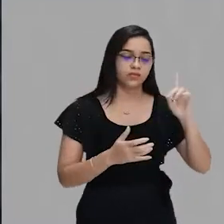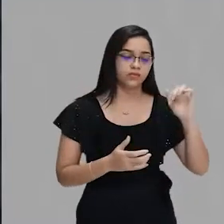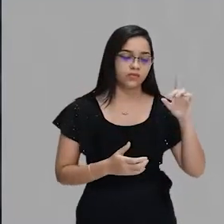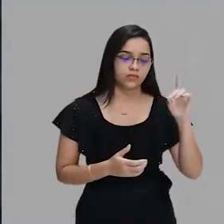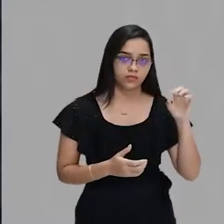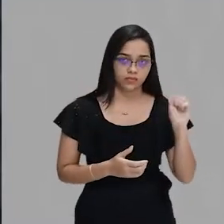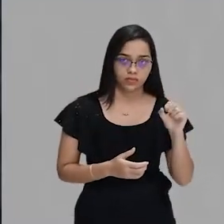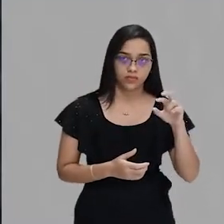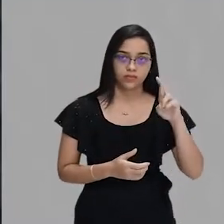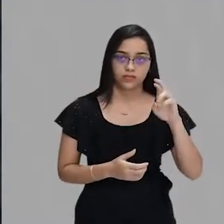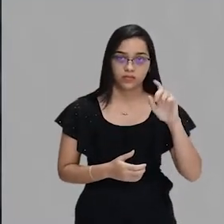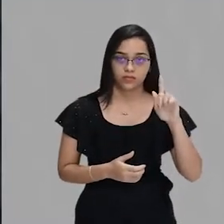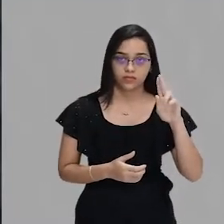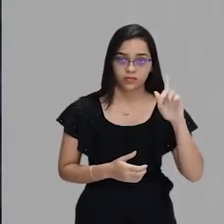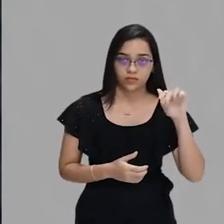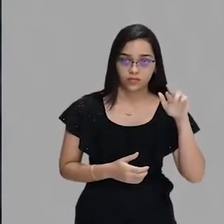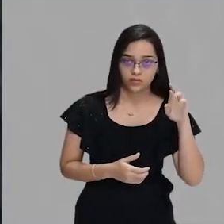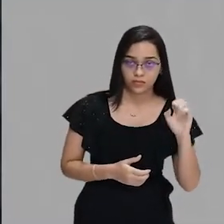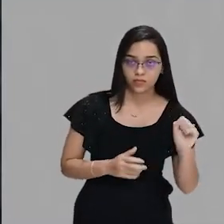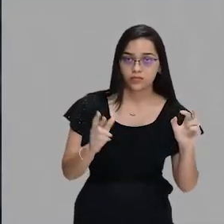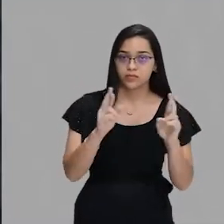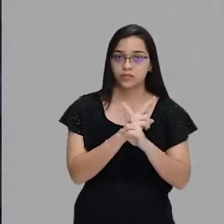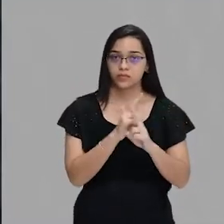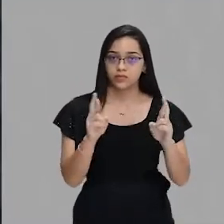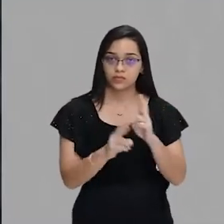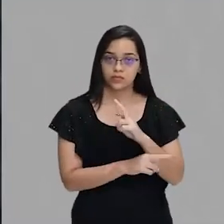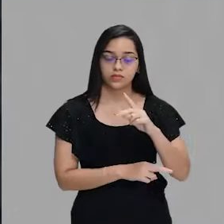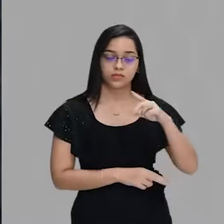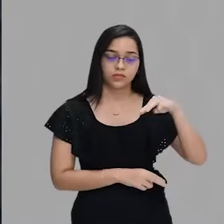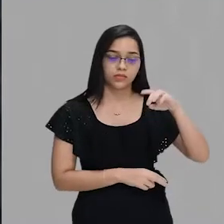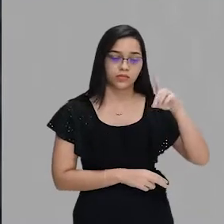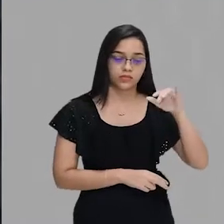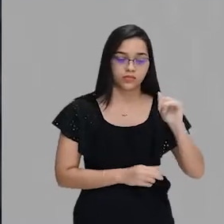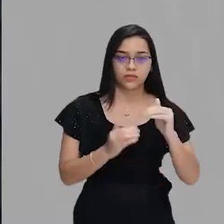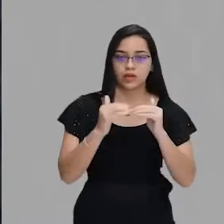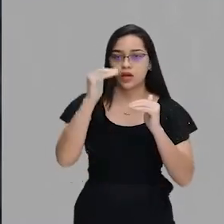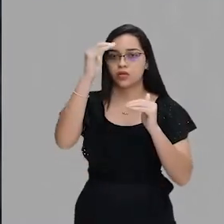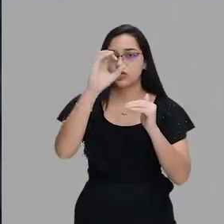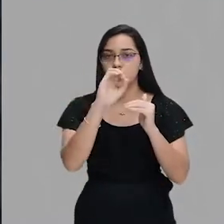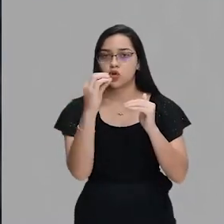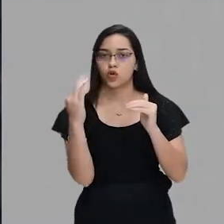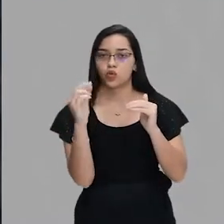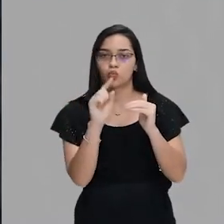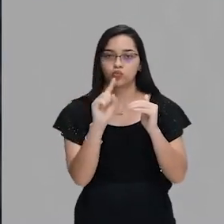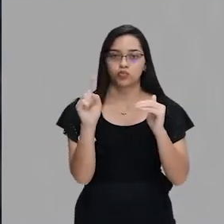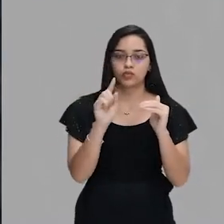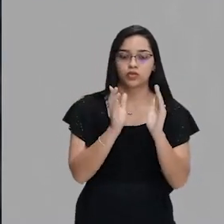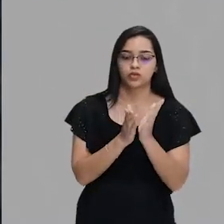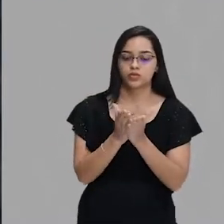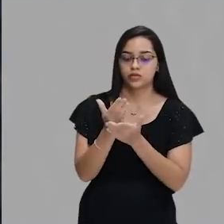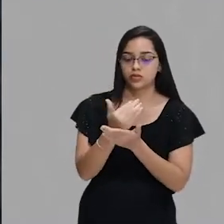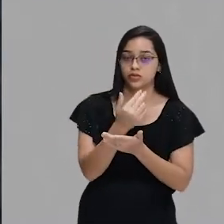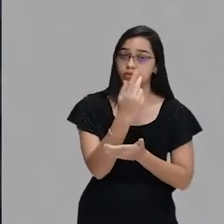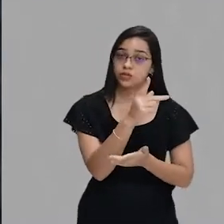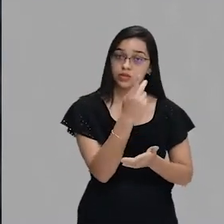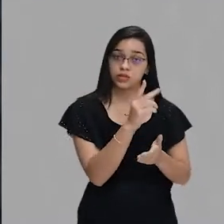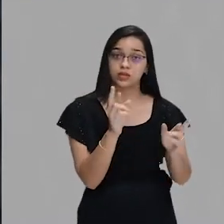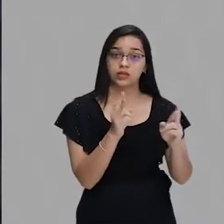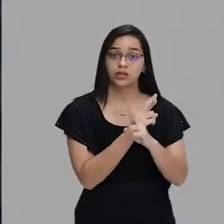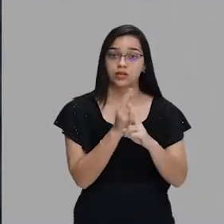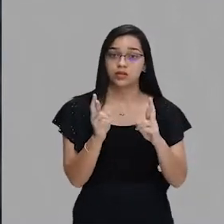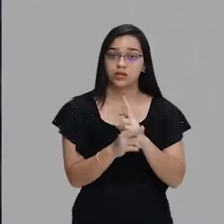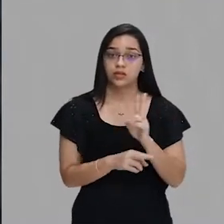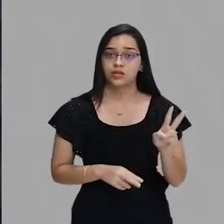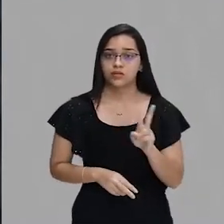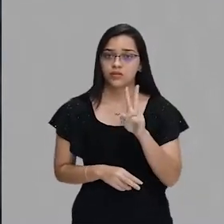são regulares, né? Se a relação deles com a média é alta ou não, se o desvio deles em relação ao